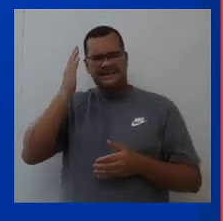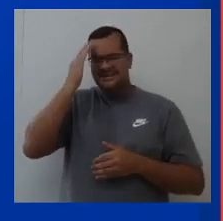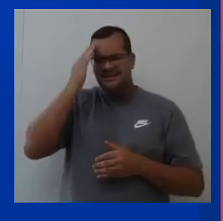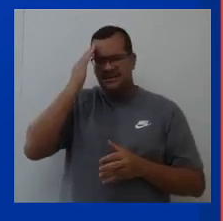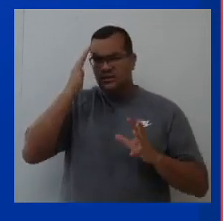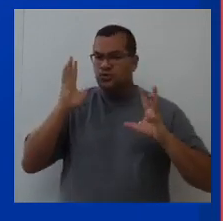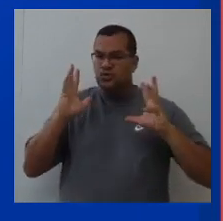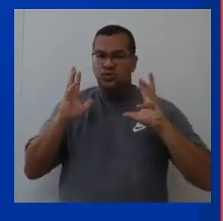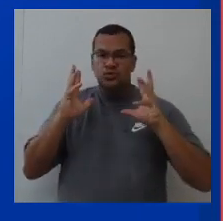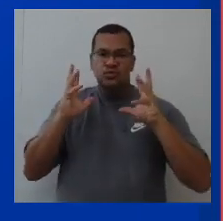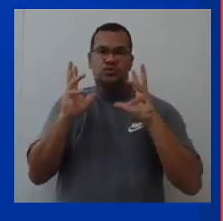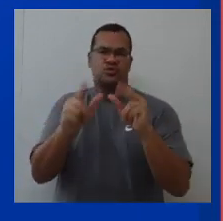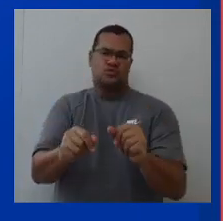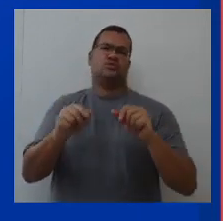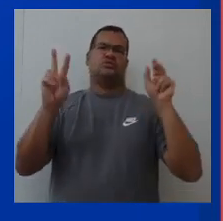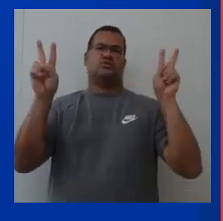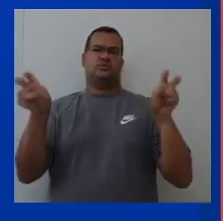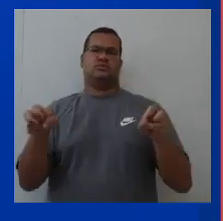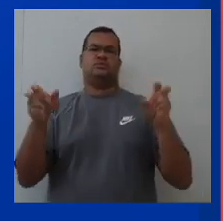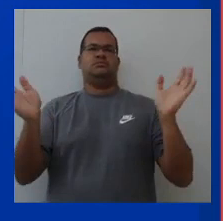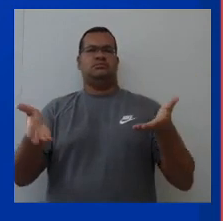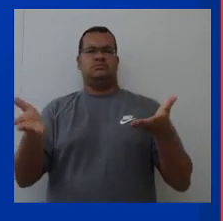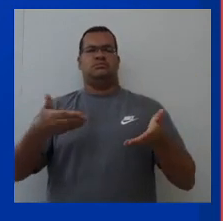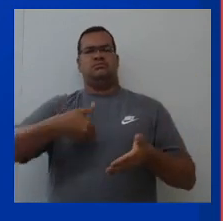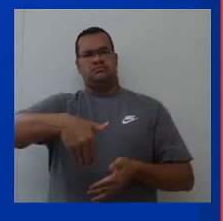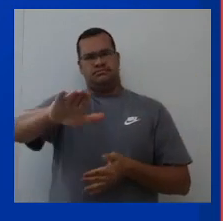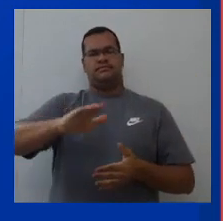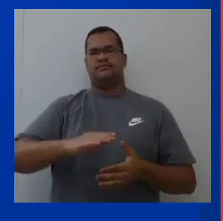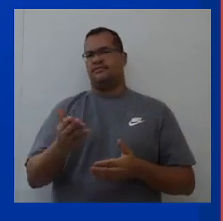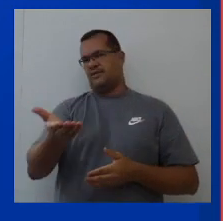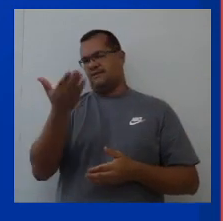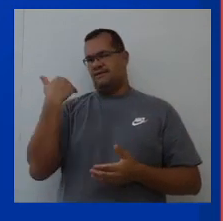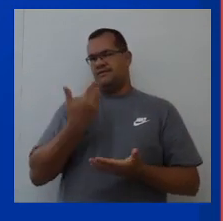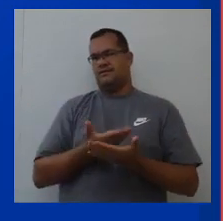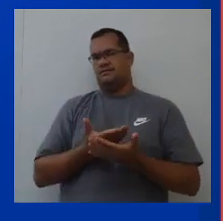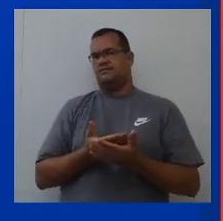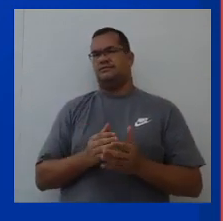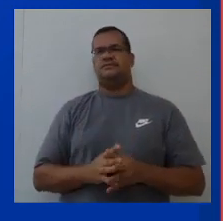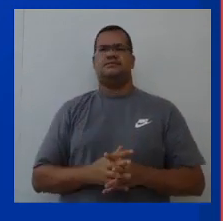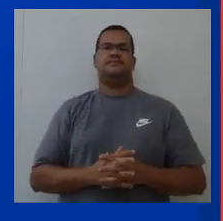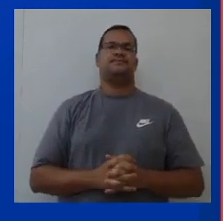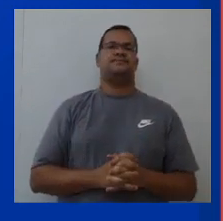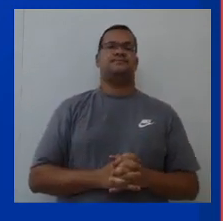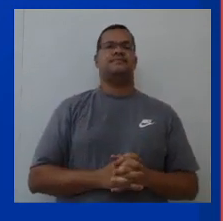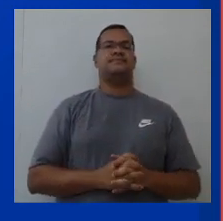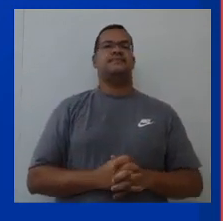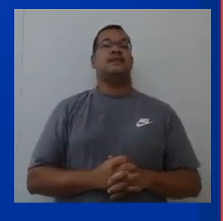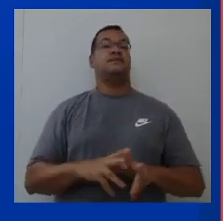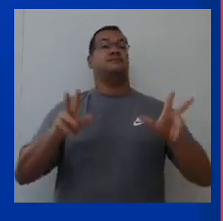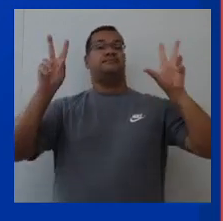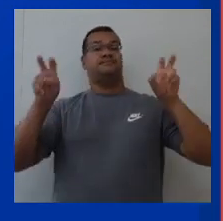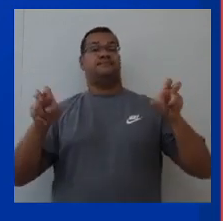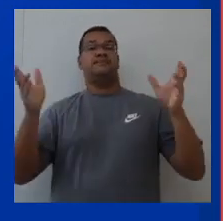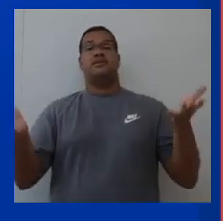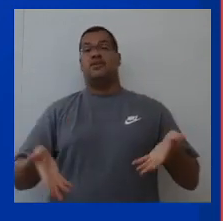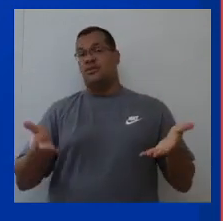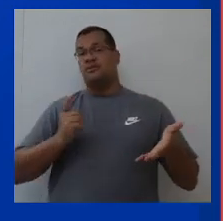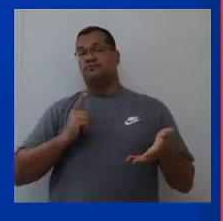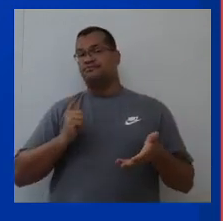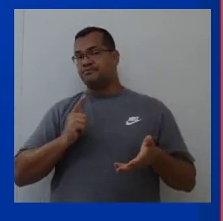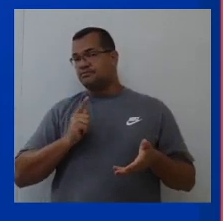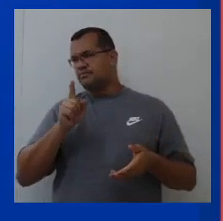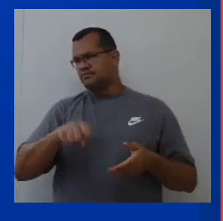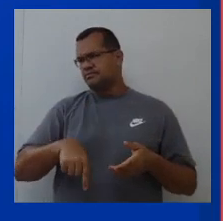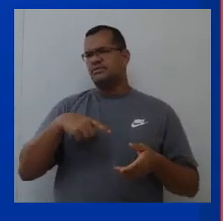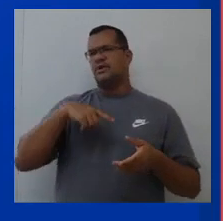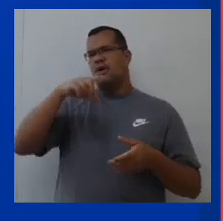tudo sobre o tema a partir de agora, tá bom? Vem comigo! Então, o tema de hoje tem uma expectativa de